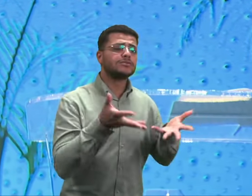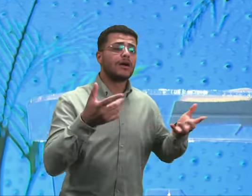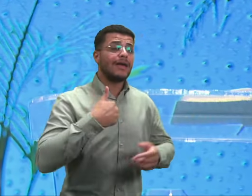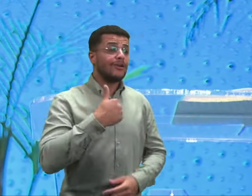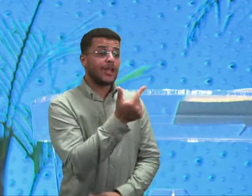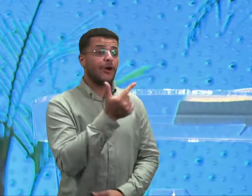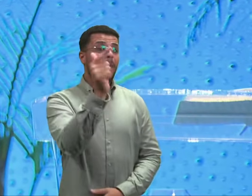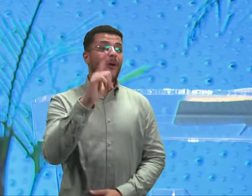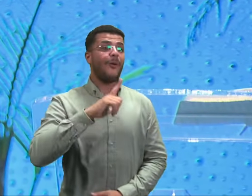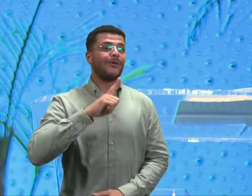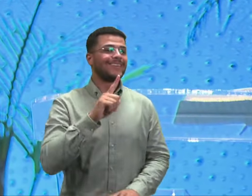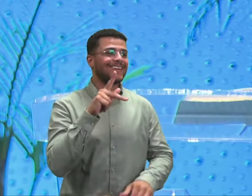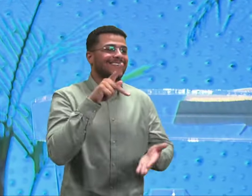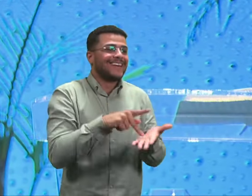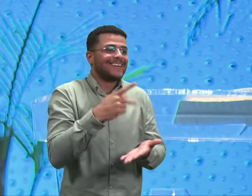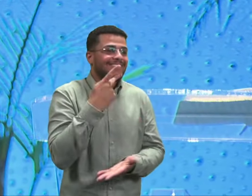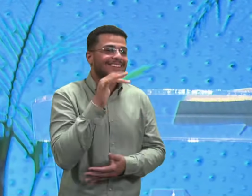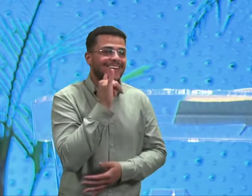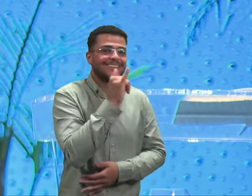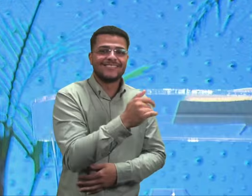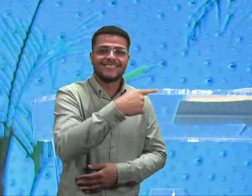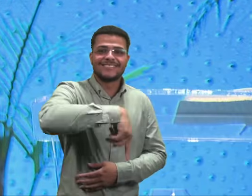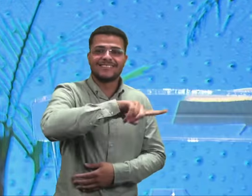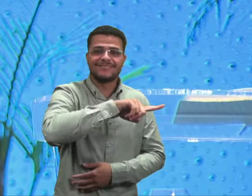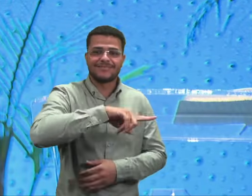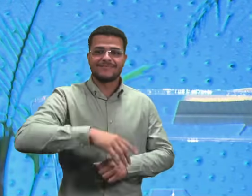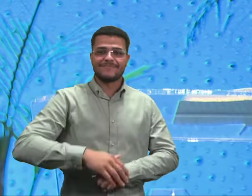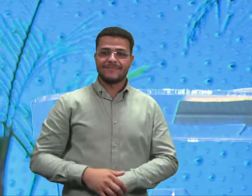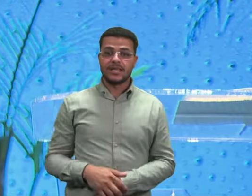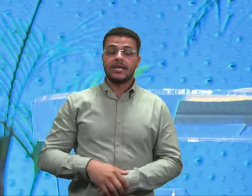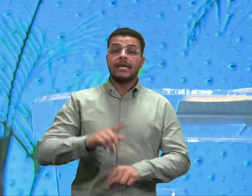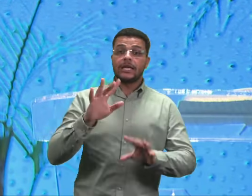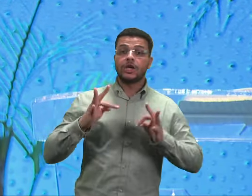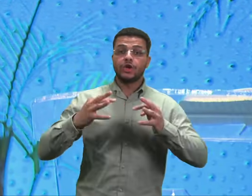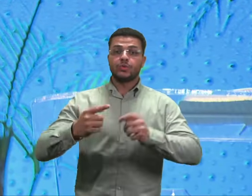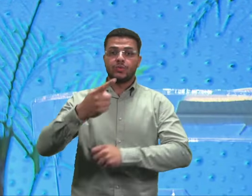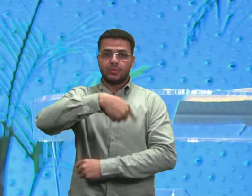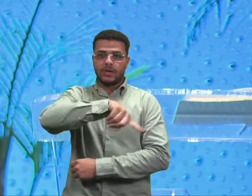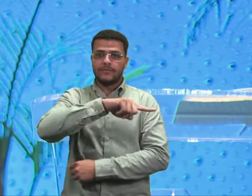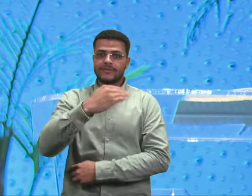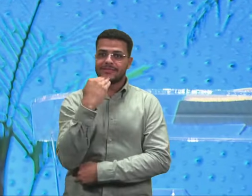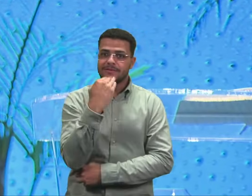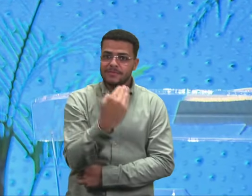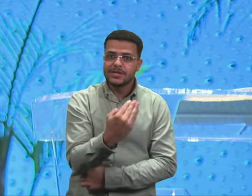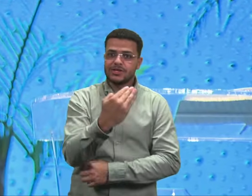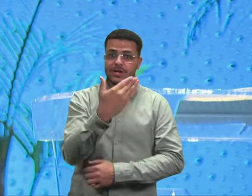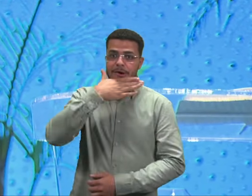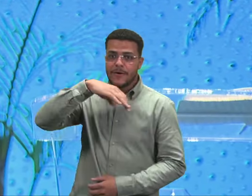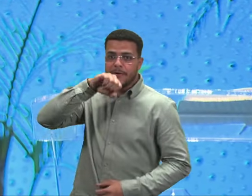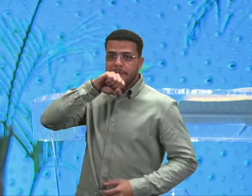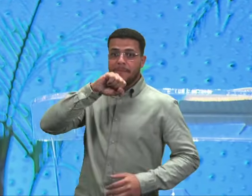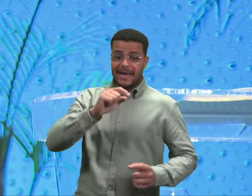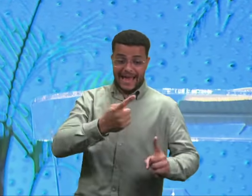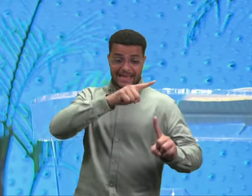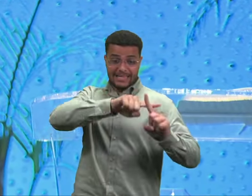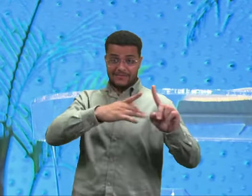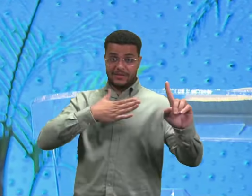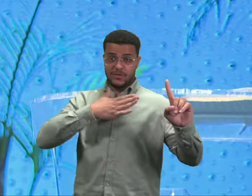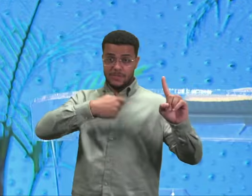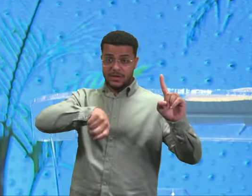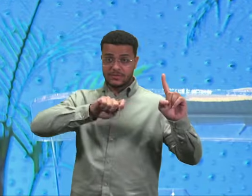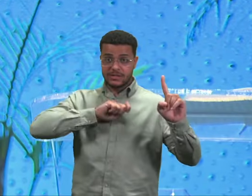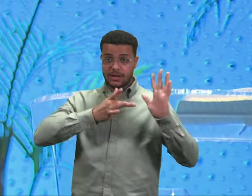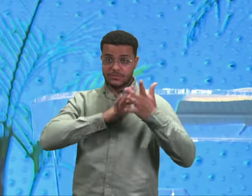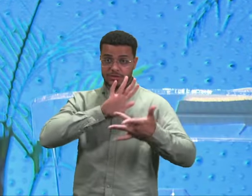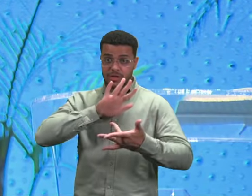uma outra grande verdade para dizer para vocês, que tudo que vocês pedirem ao Pai em meu nome,